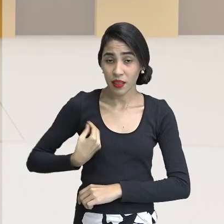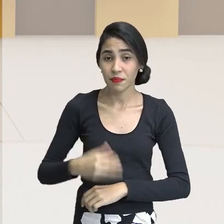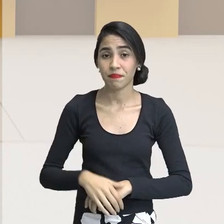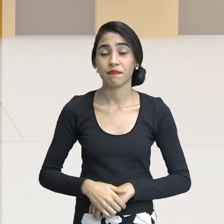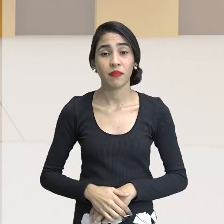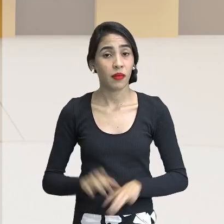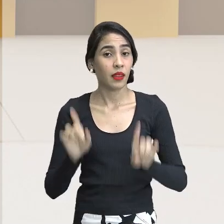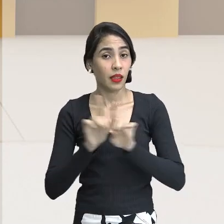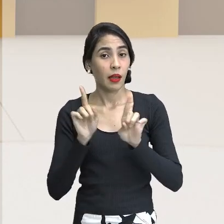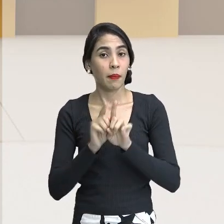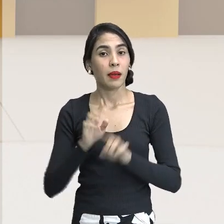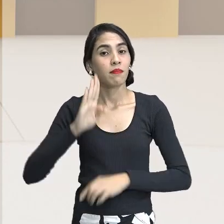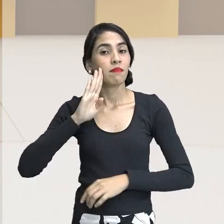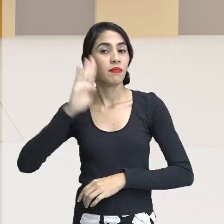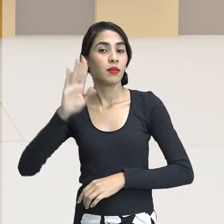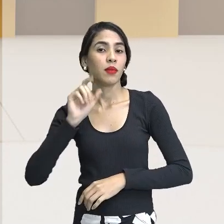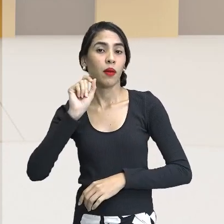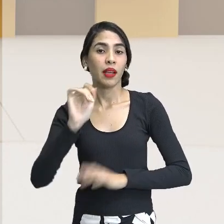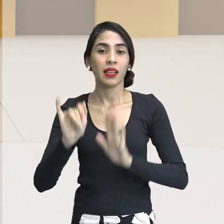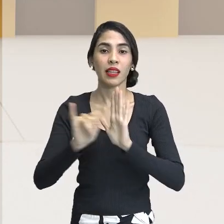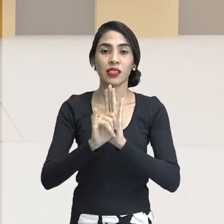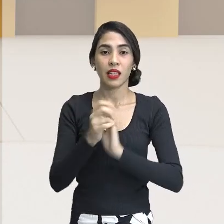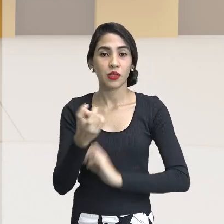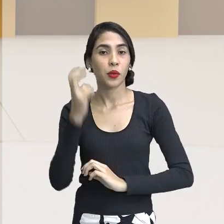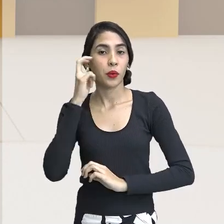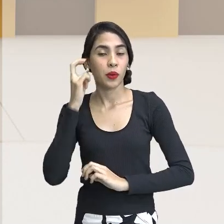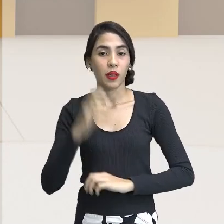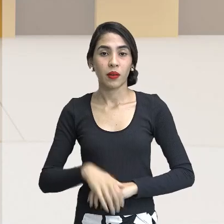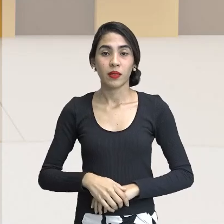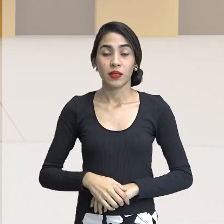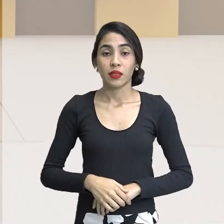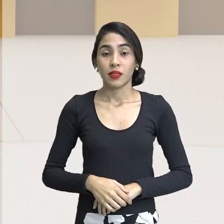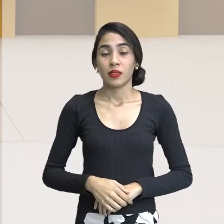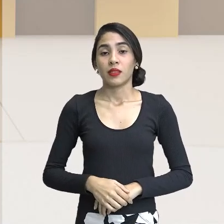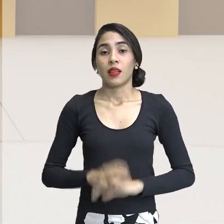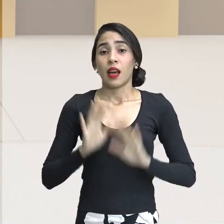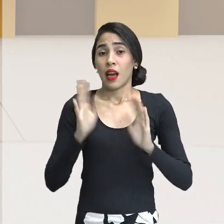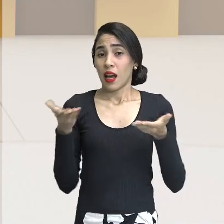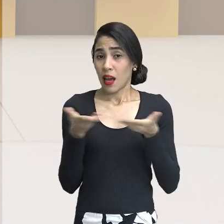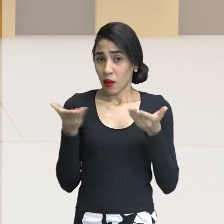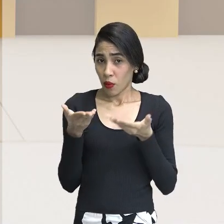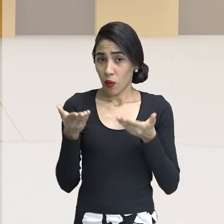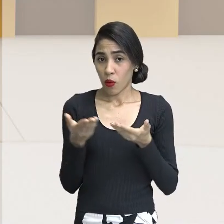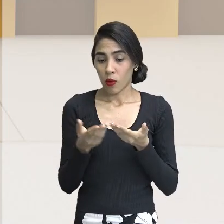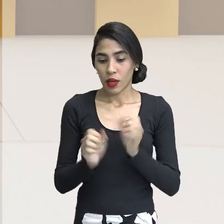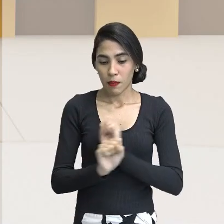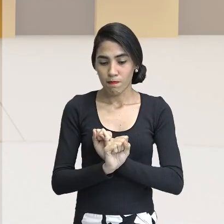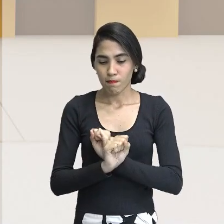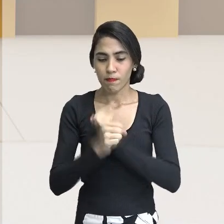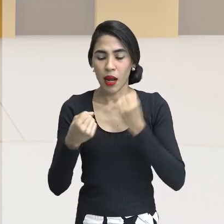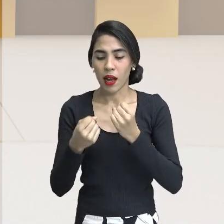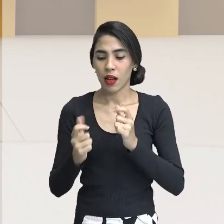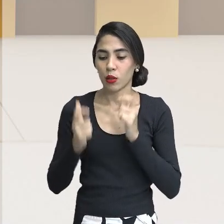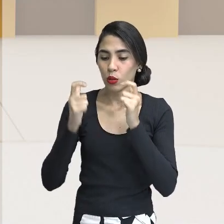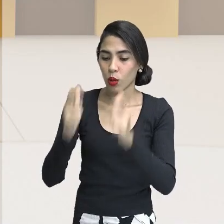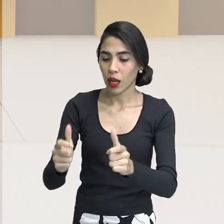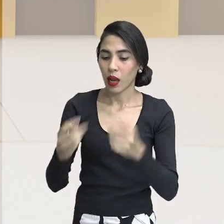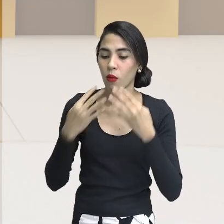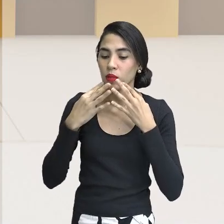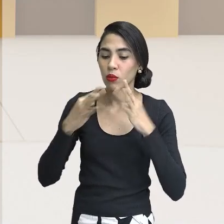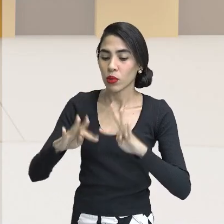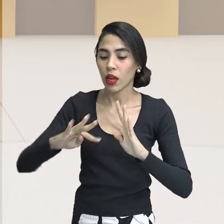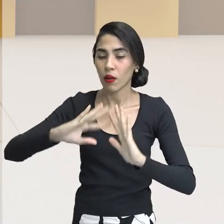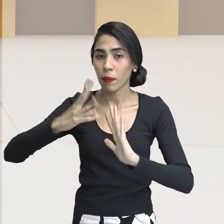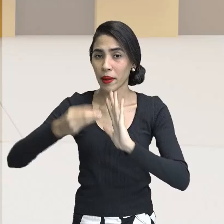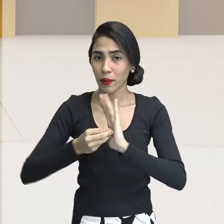subsistência e também, principalmente, para essa identidade cultural, tá? Agora, essa destruição aí do habitat amazônico,